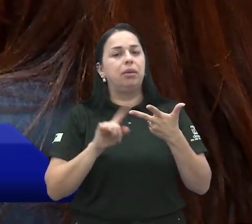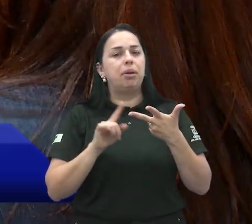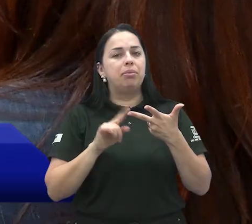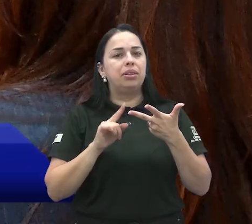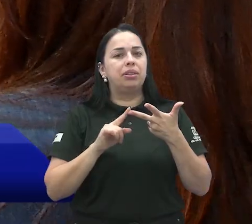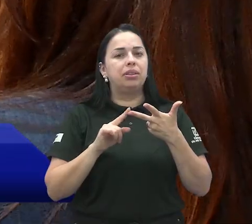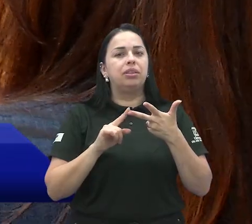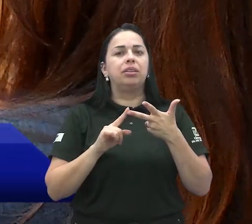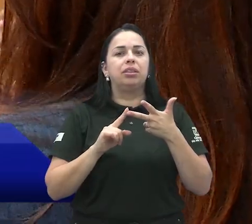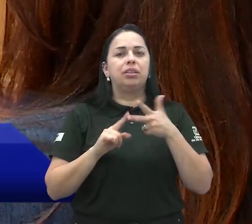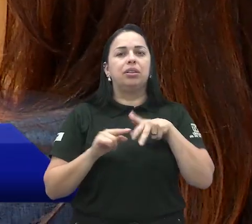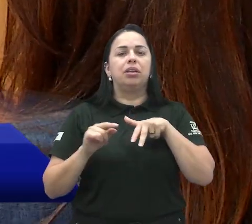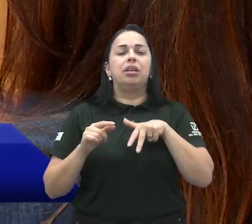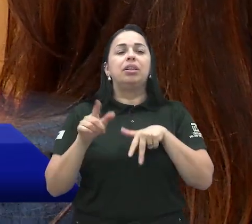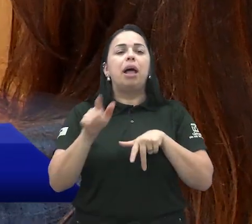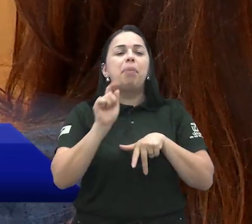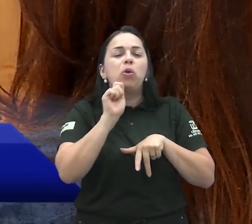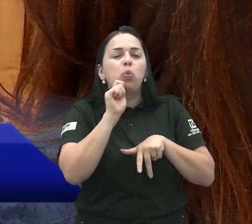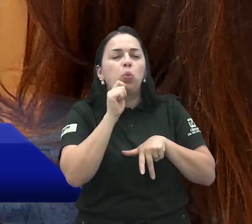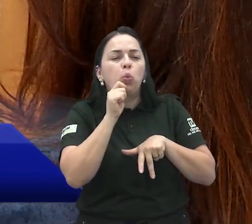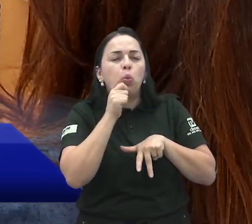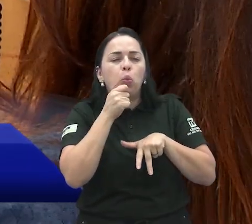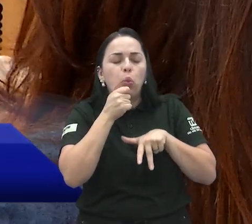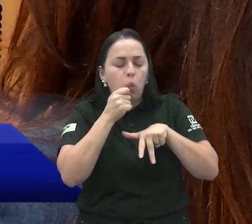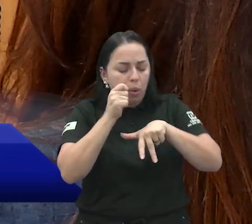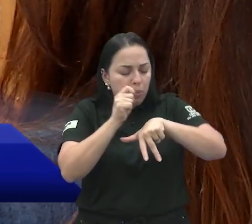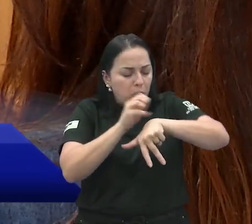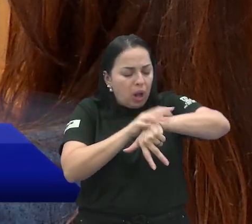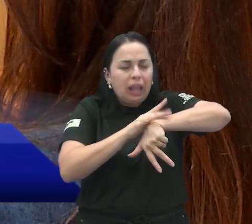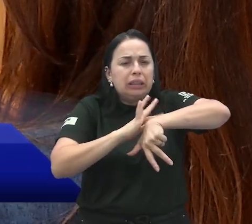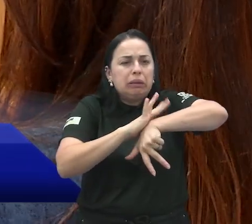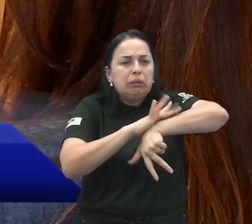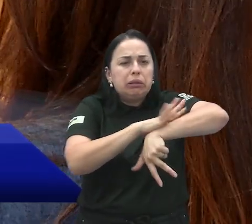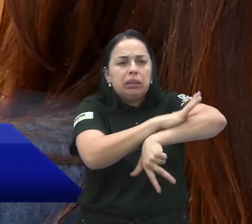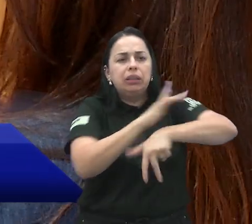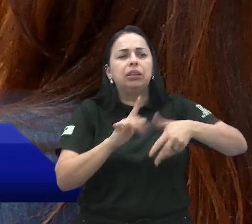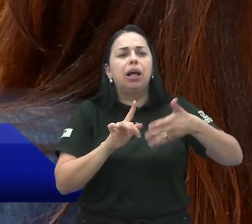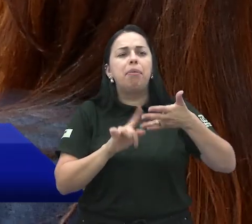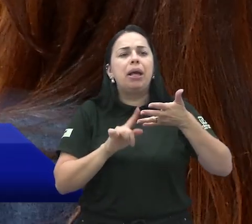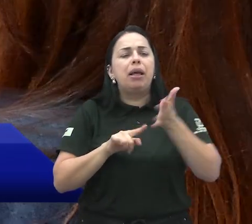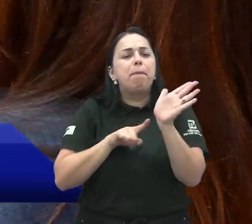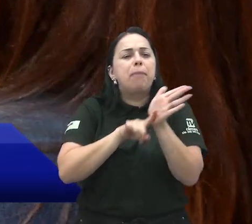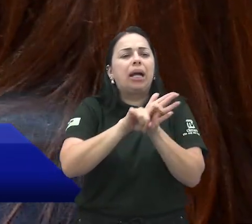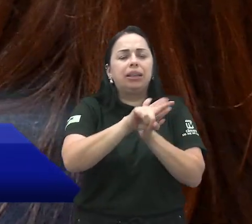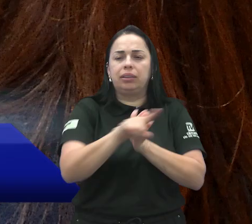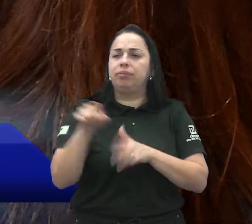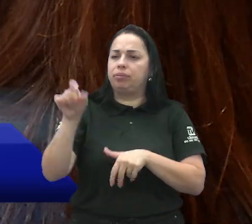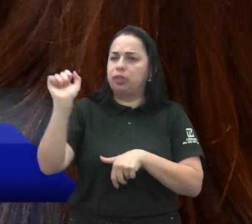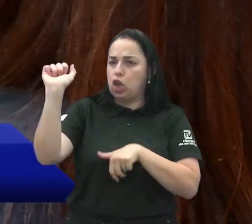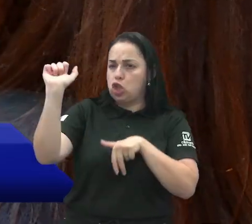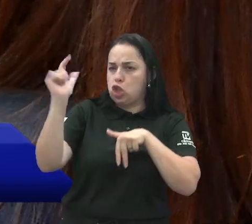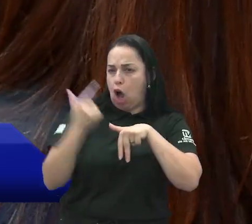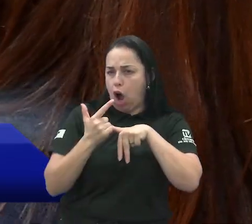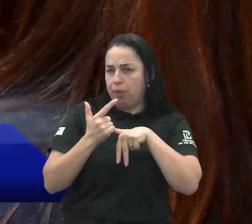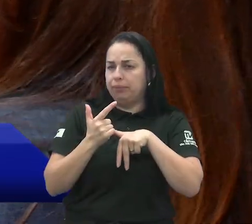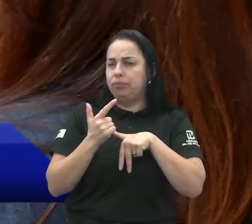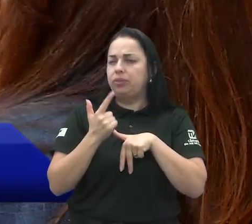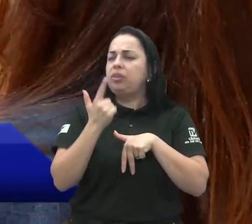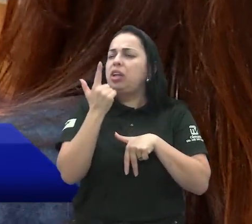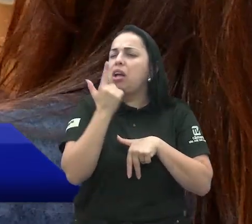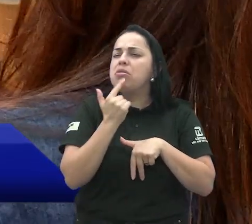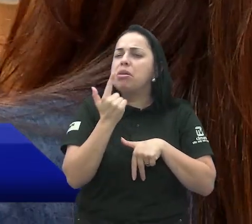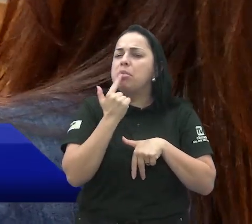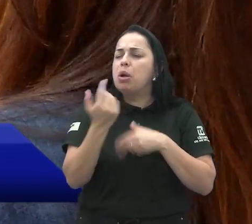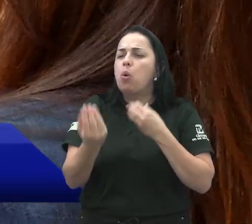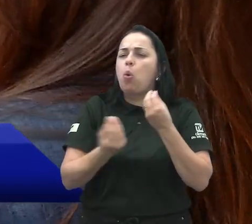fitofotodermatose, que nada mais é que a queimadura pelo limão, e as micoses também. A questão da queimadura pela exposição ao